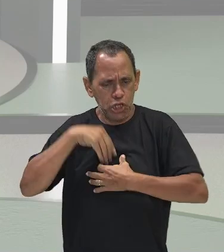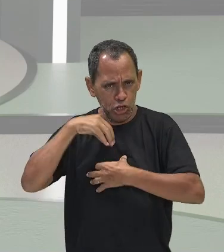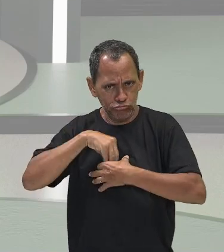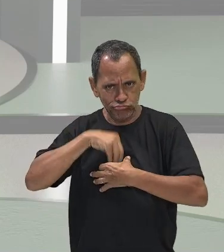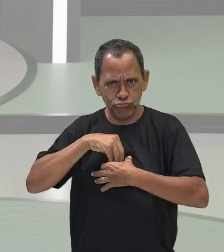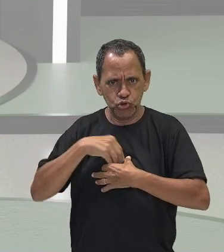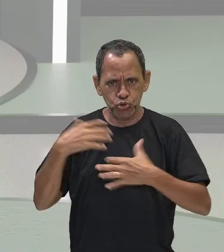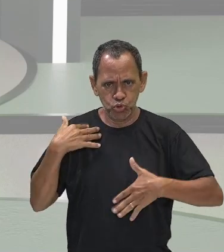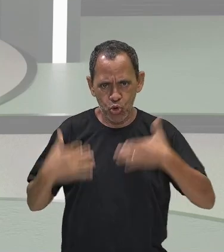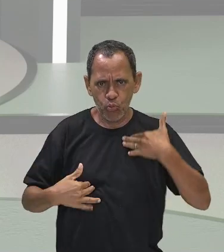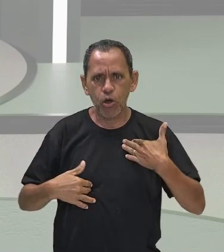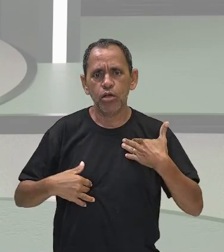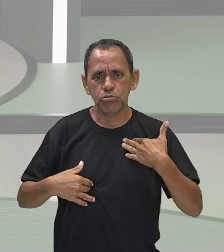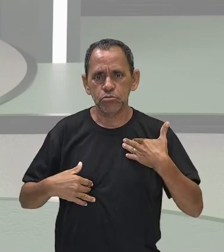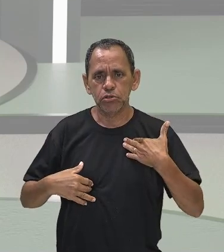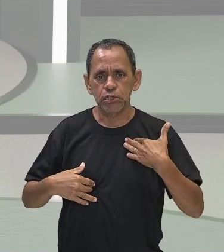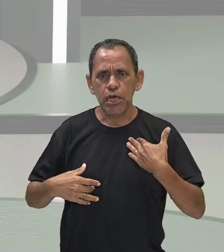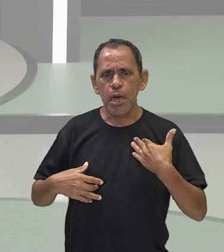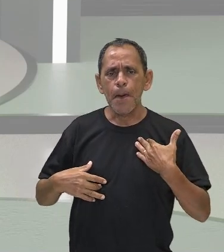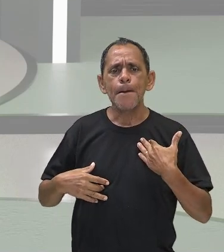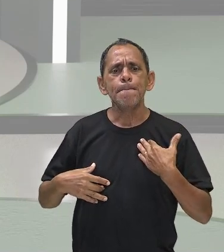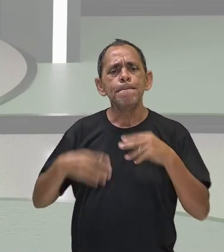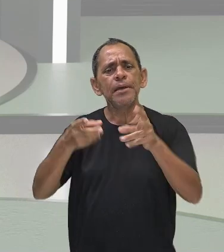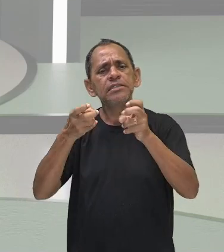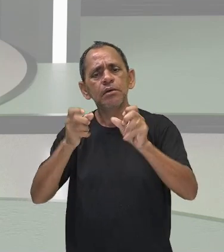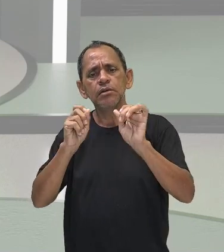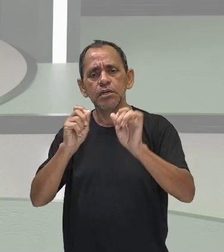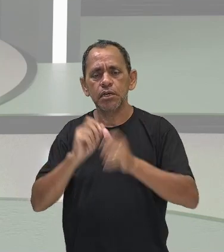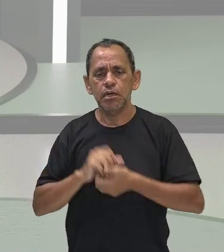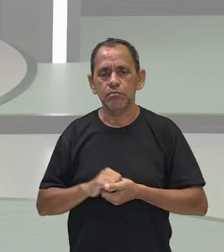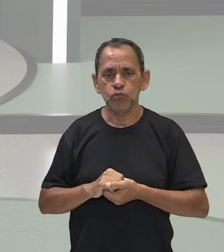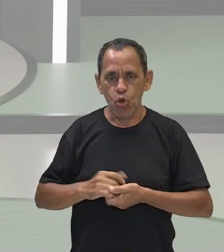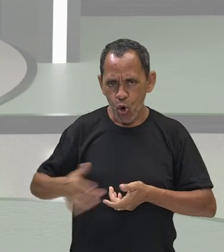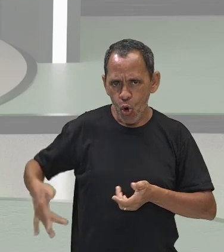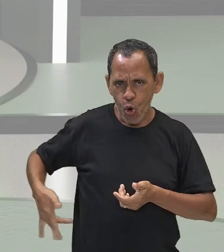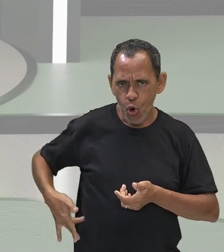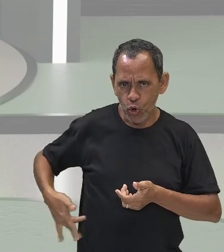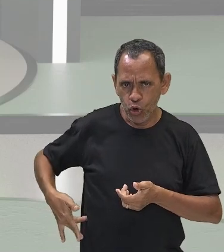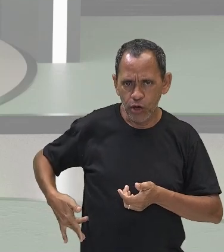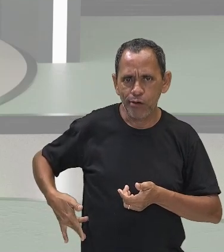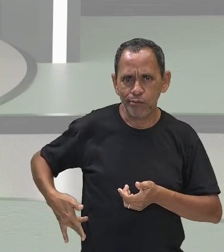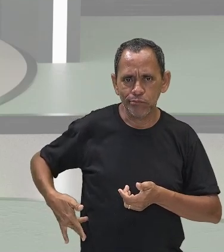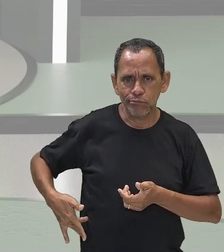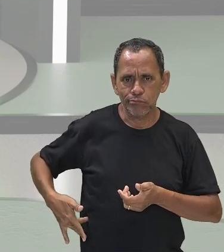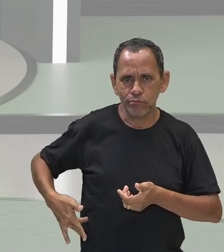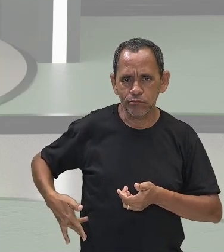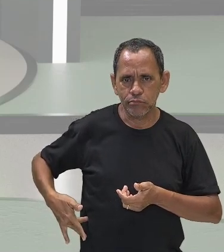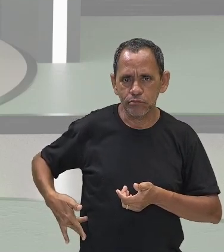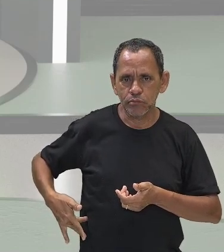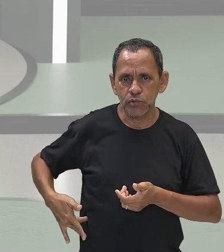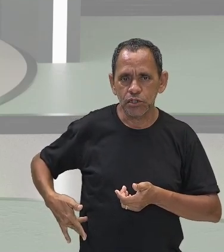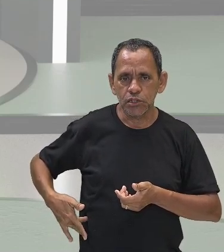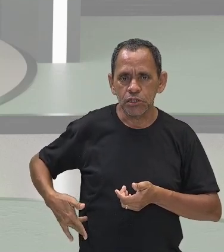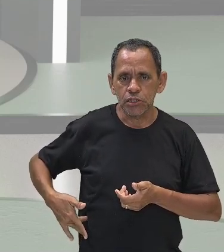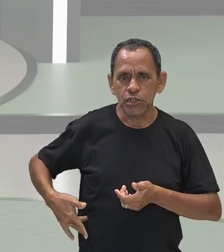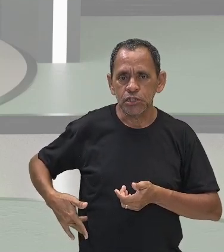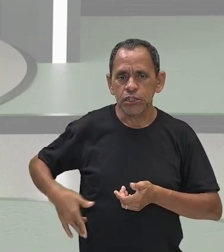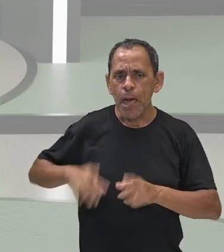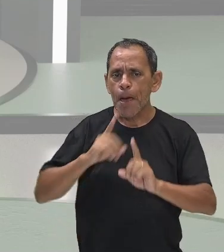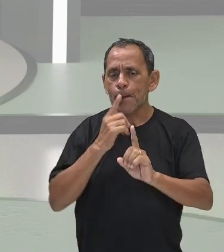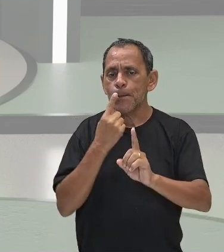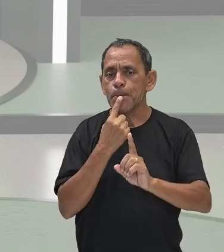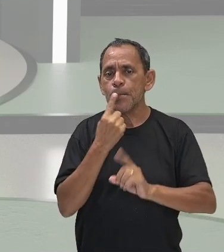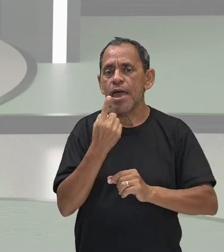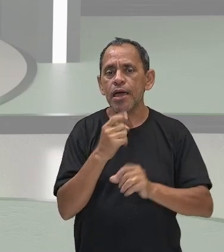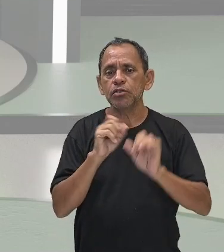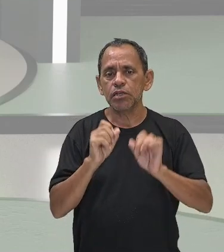parte mediana, mais para cima, superior da caixa torácica, muito próximo aqui